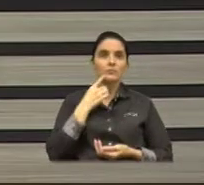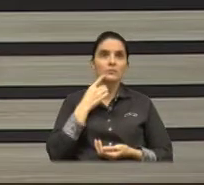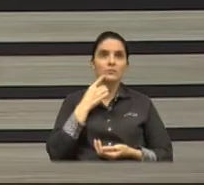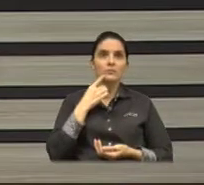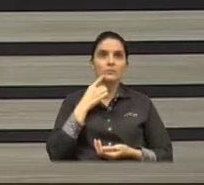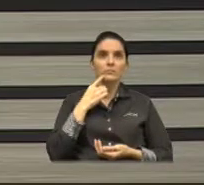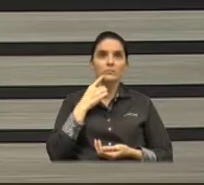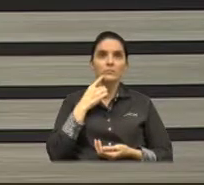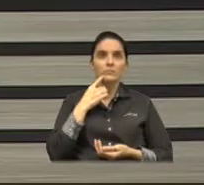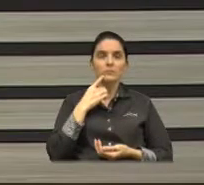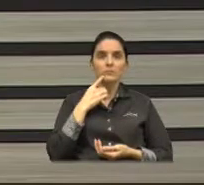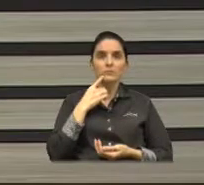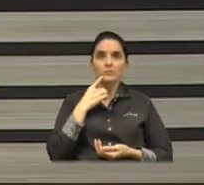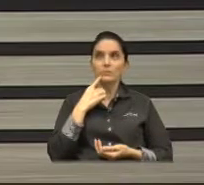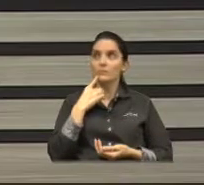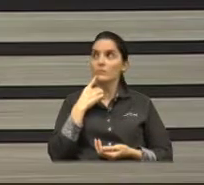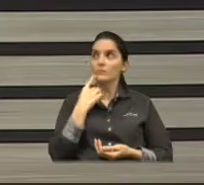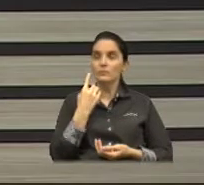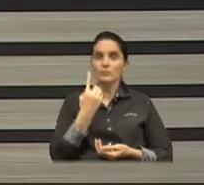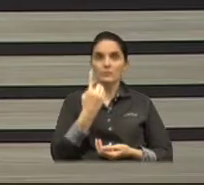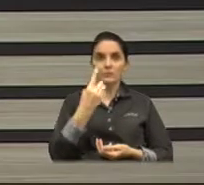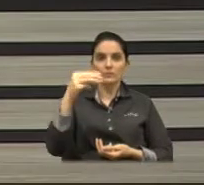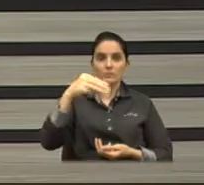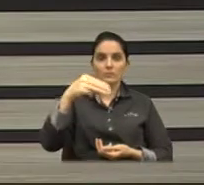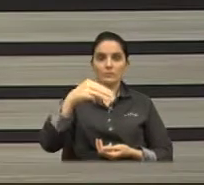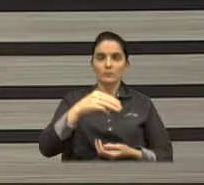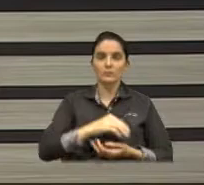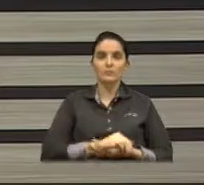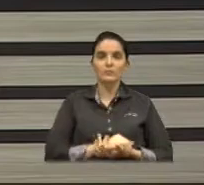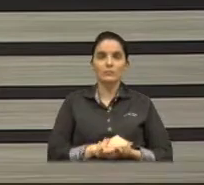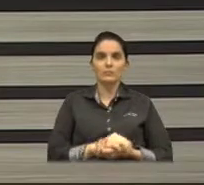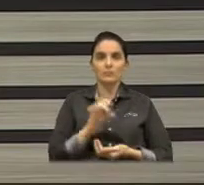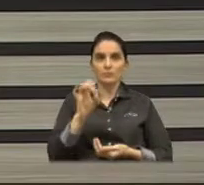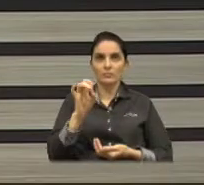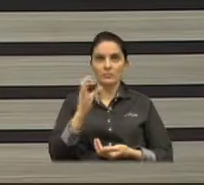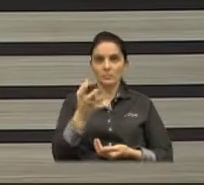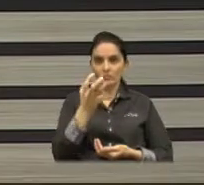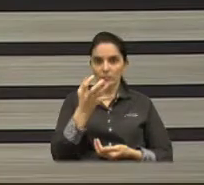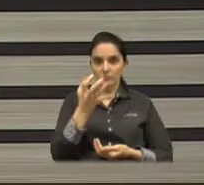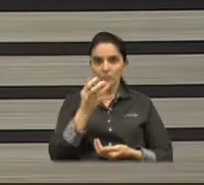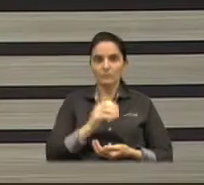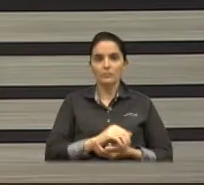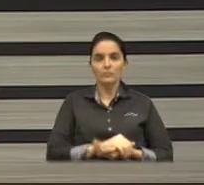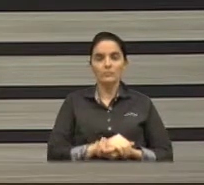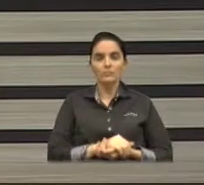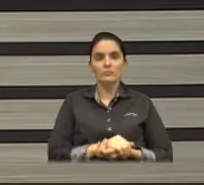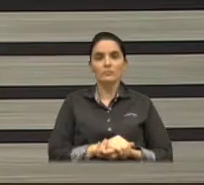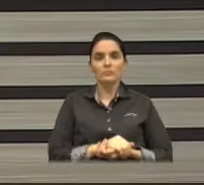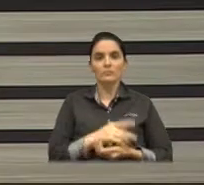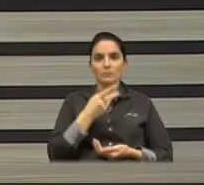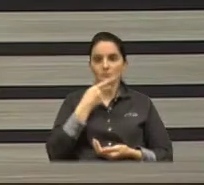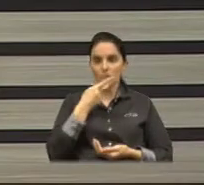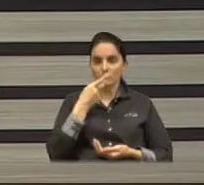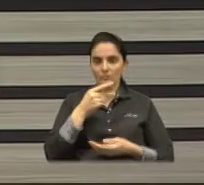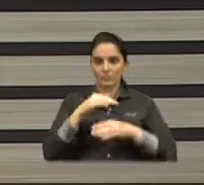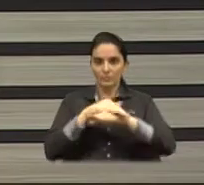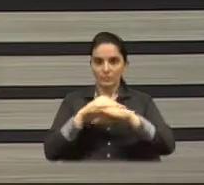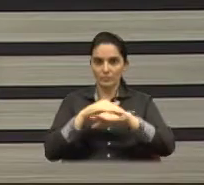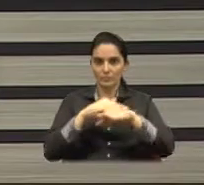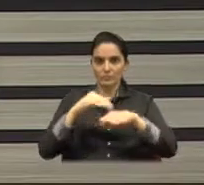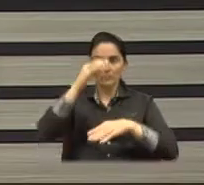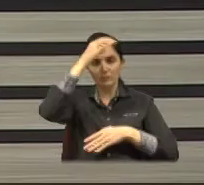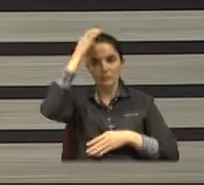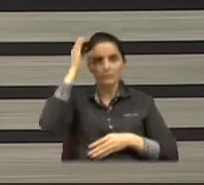tem... Rapidinho, rapidinho, presidente. Meu rapidinho. Eu só queria falar que até conversei com a vereadora doutora Carolina